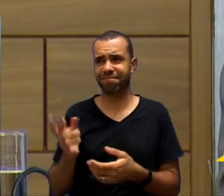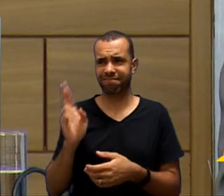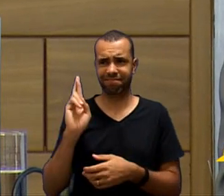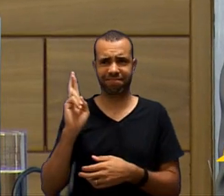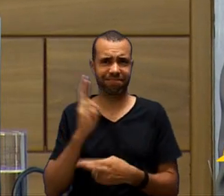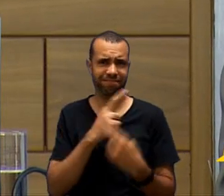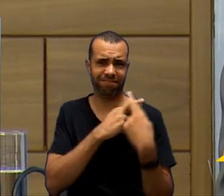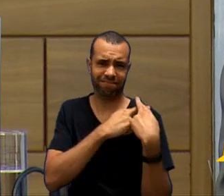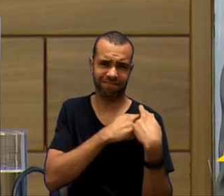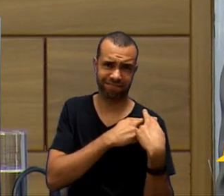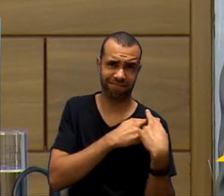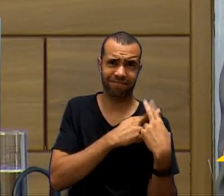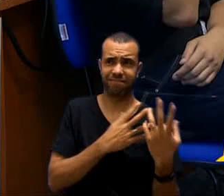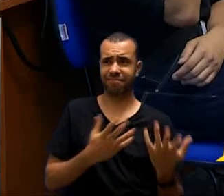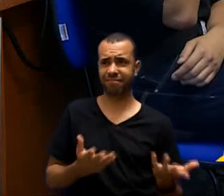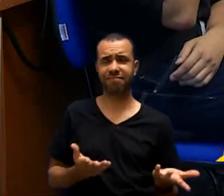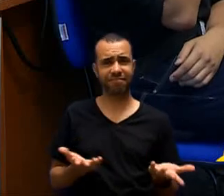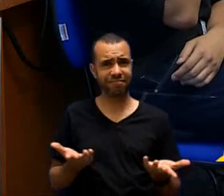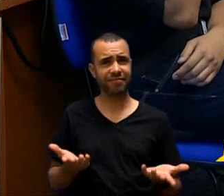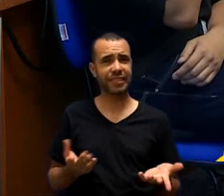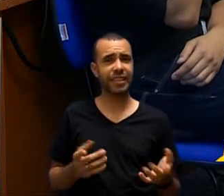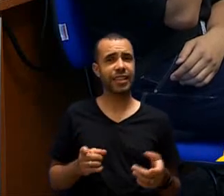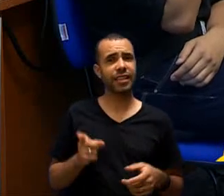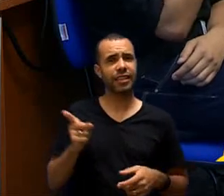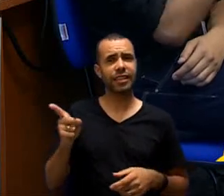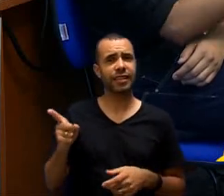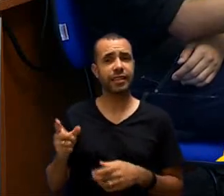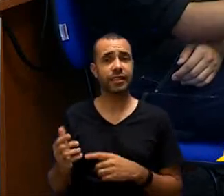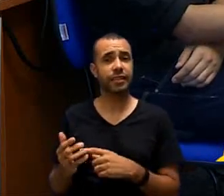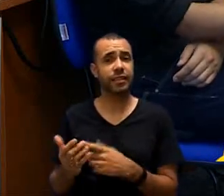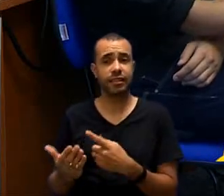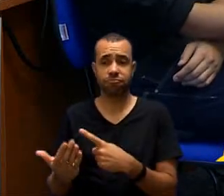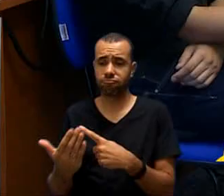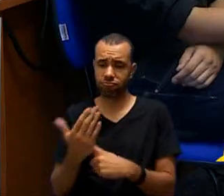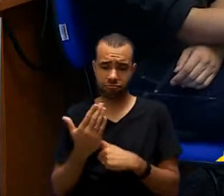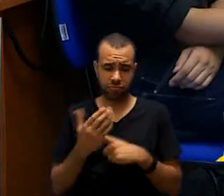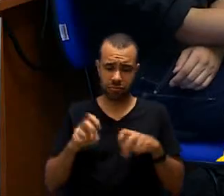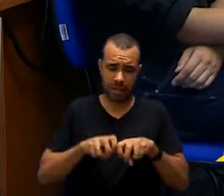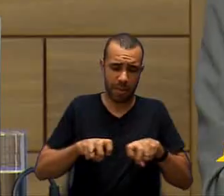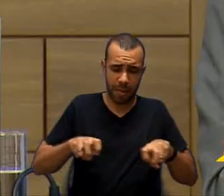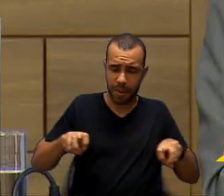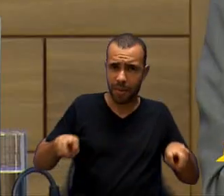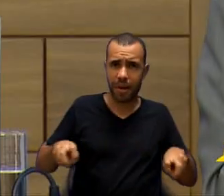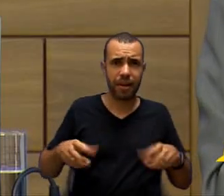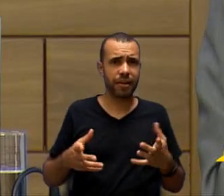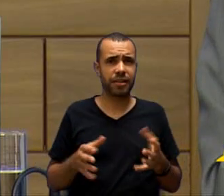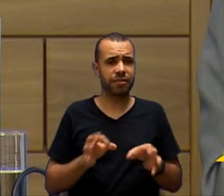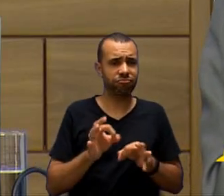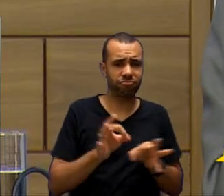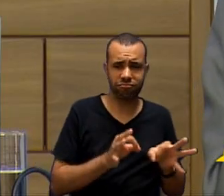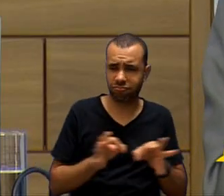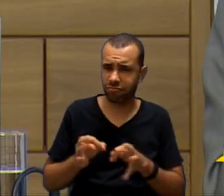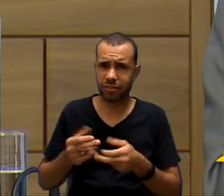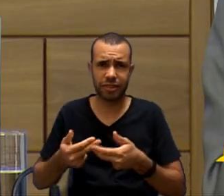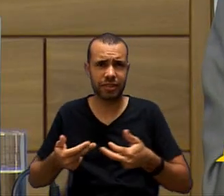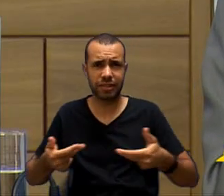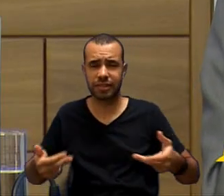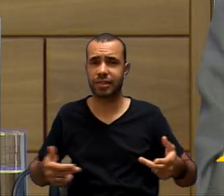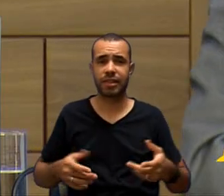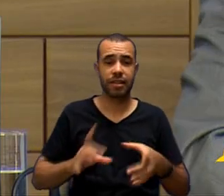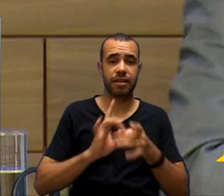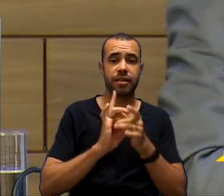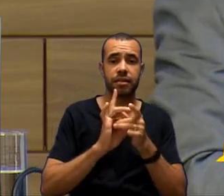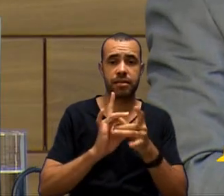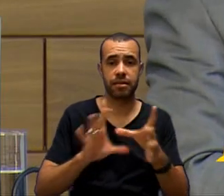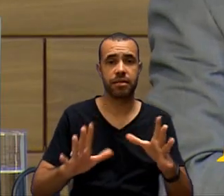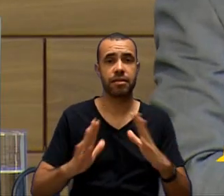responsável, corresponsável, porque sem a ajuda de toda a mesa diretora, anuência, dando liberdade para a